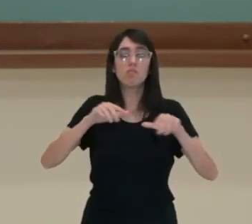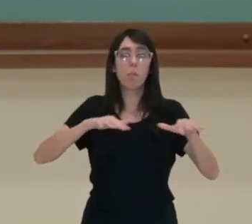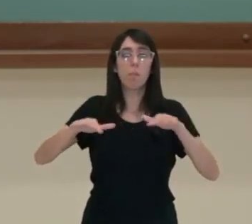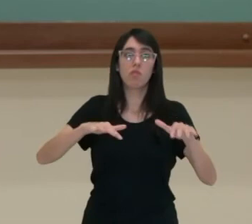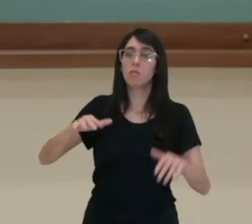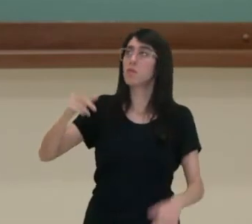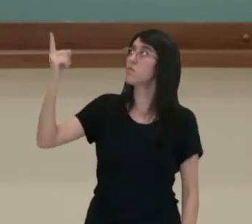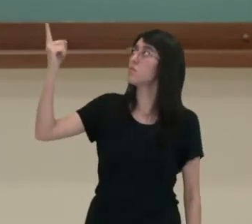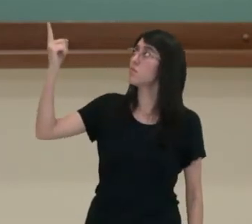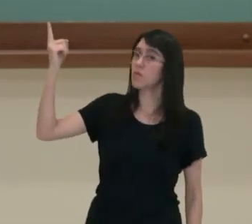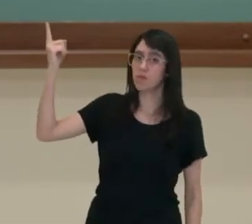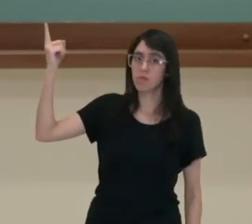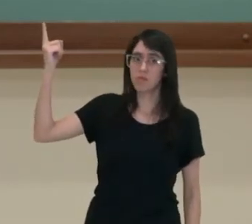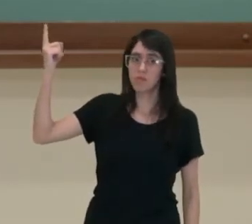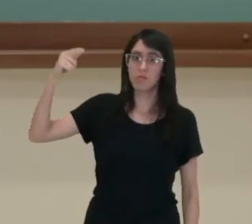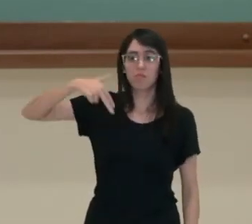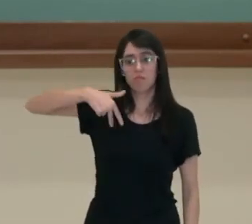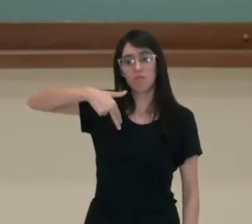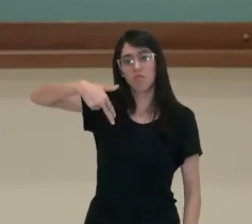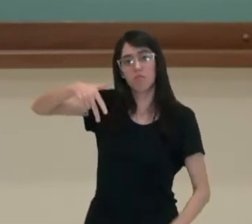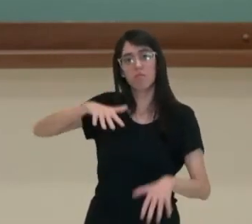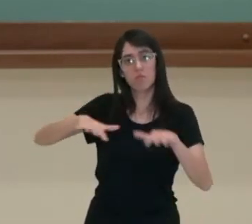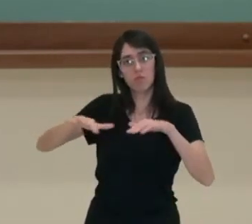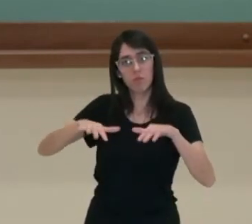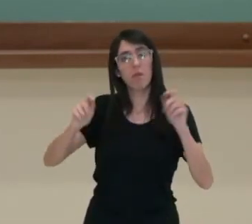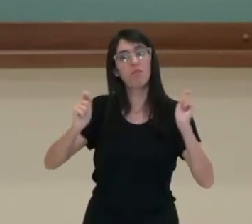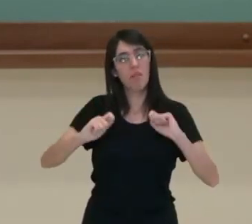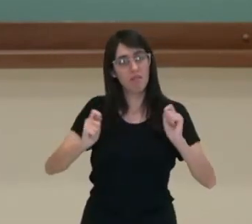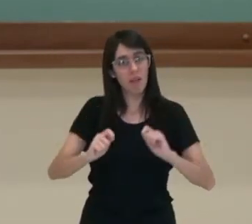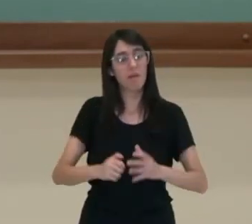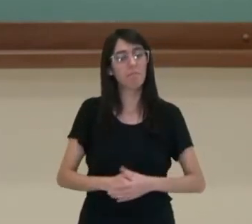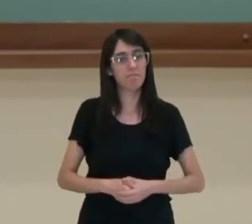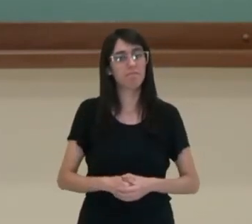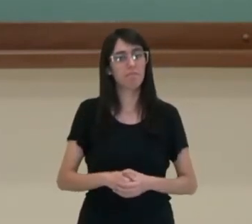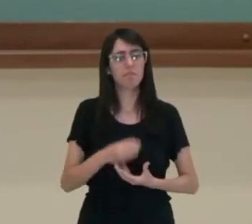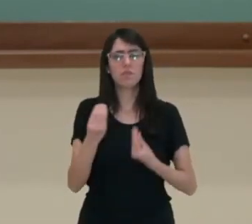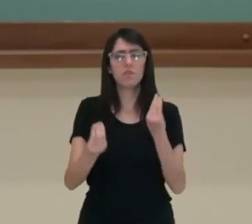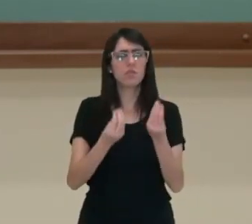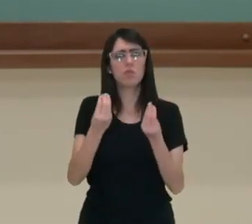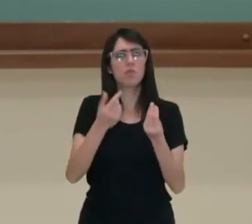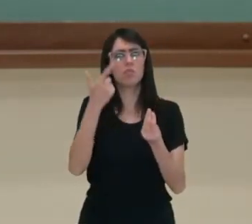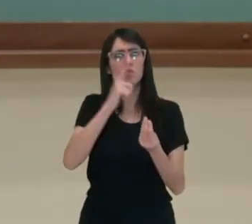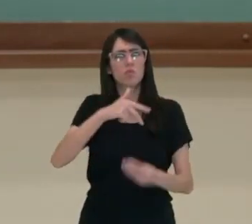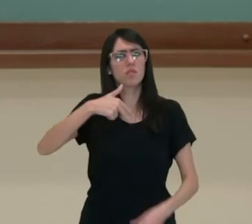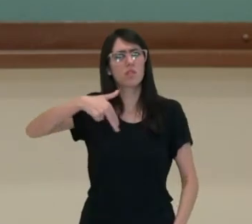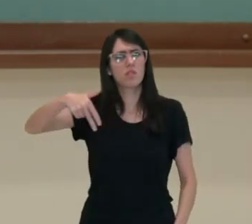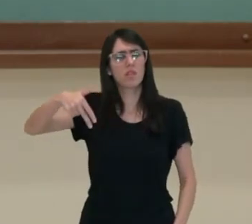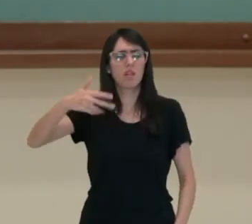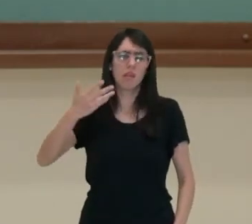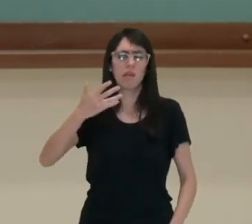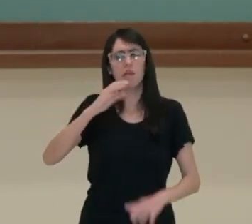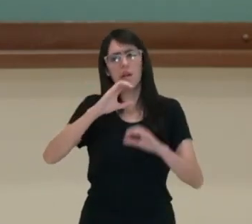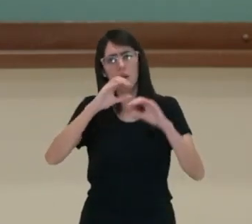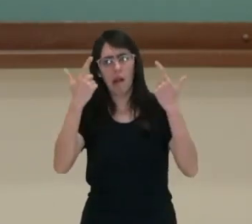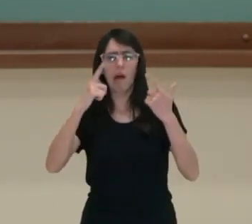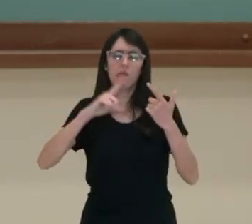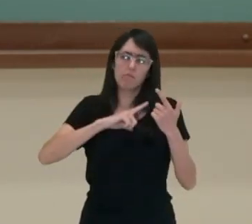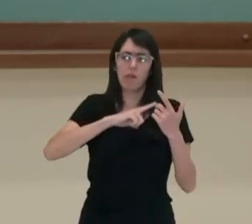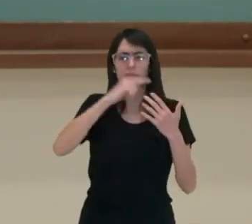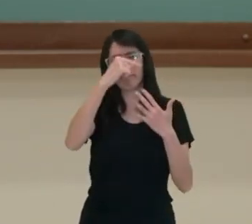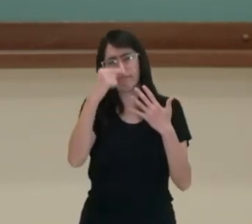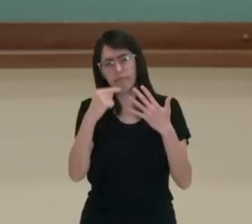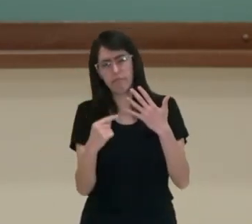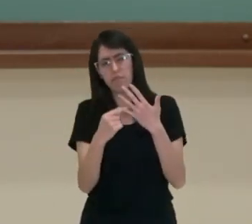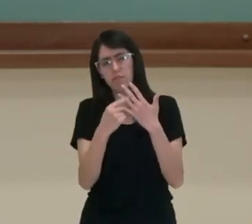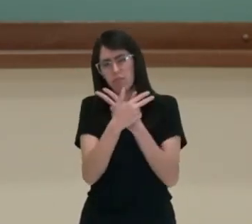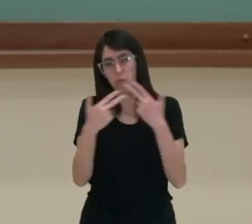conseguem ver lá o esqueletinho andando. Então, como que ele consegue andar? Claro que tem um conjunto de situações, mas